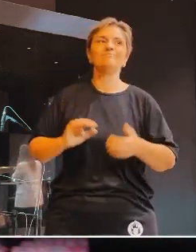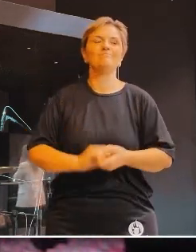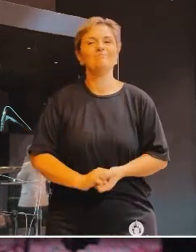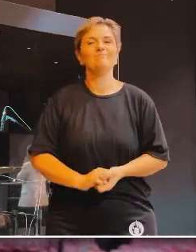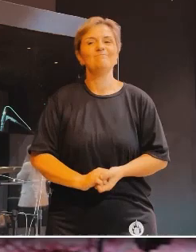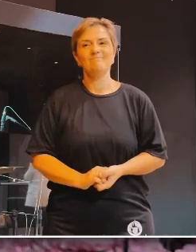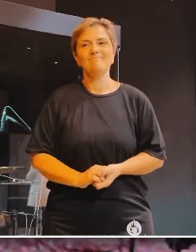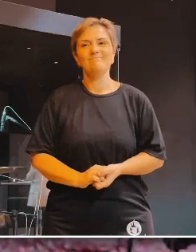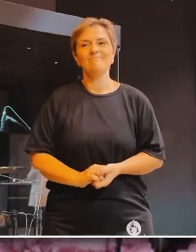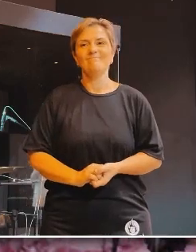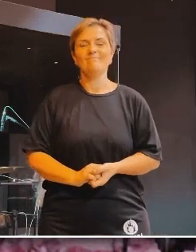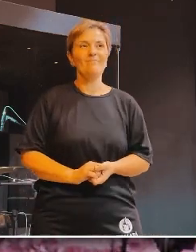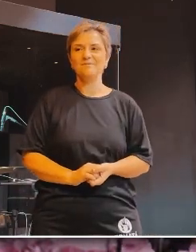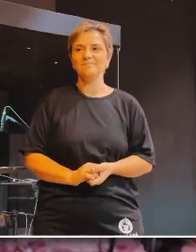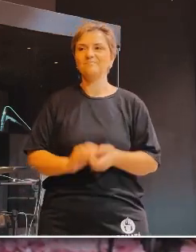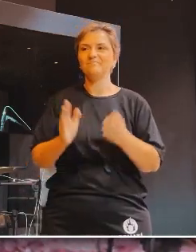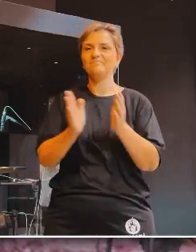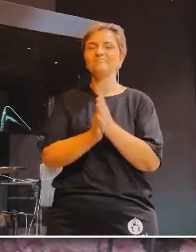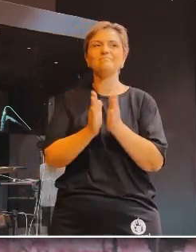vida,